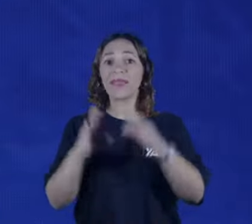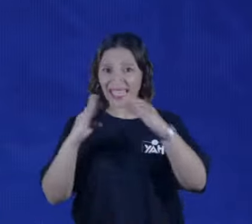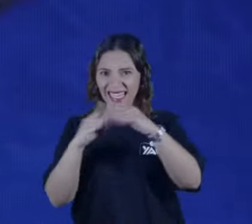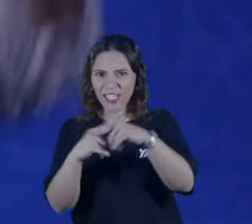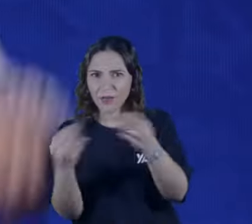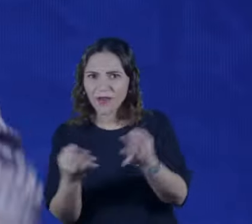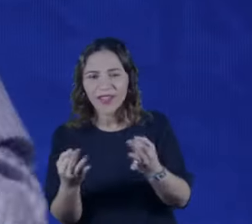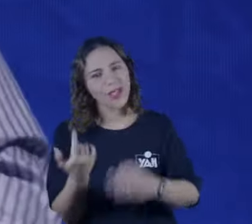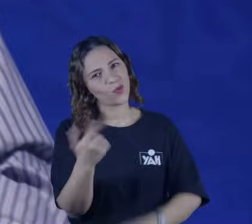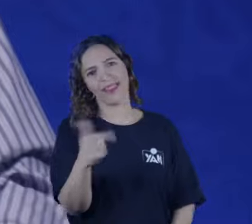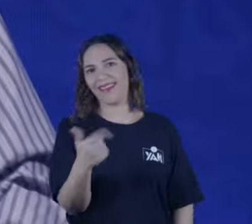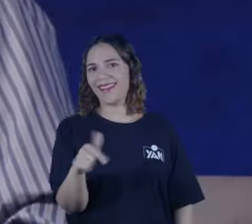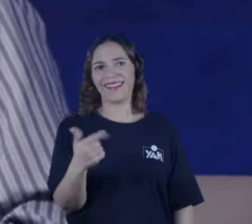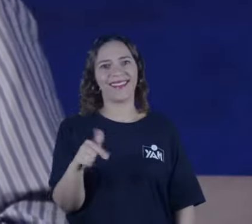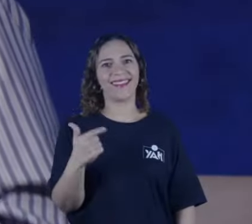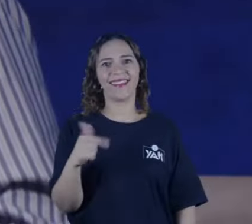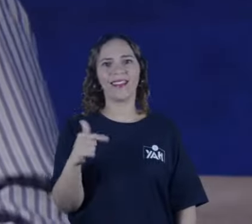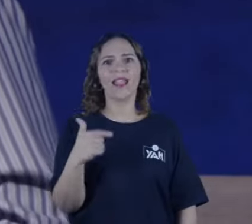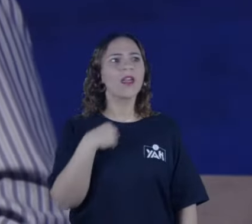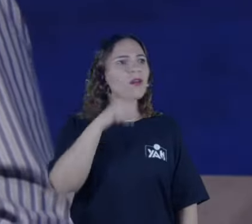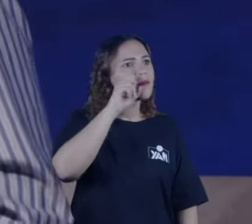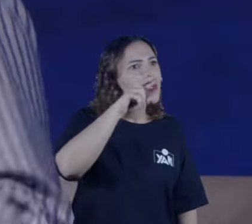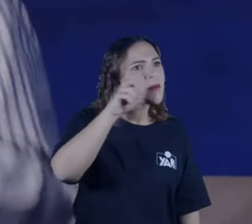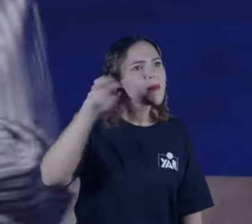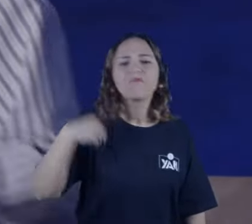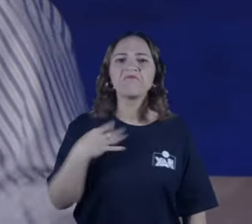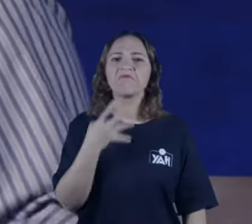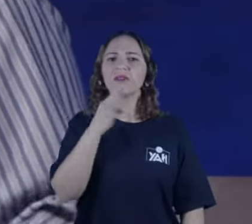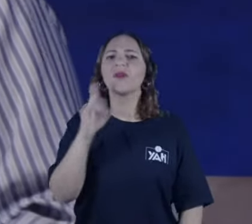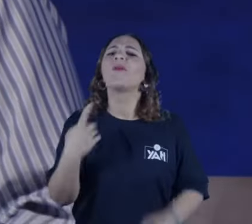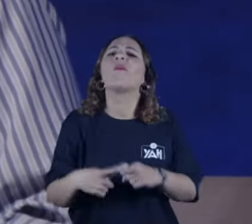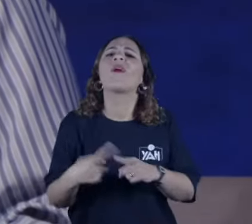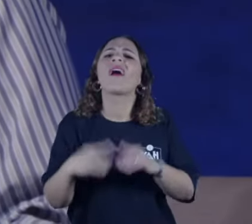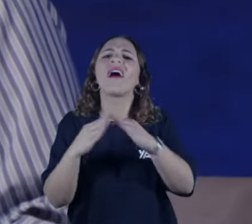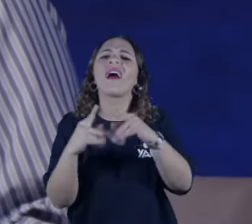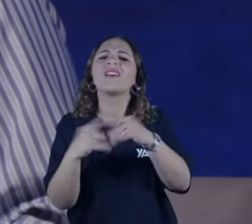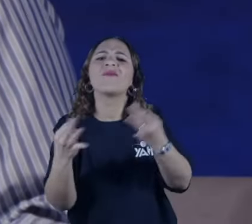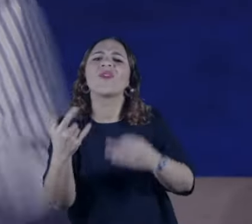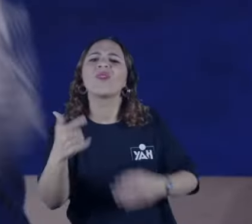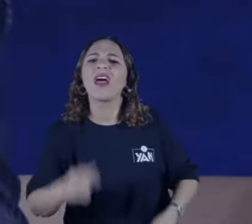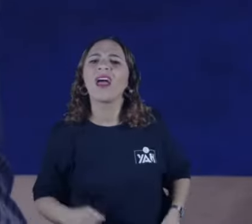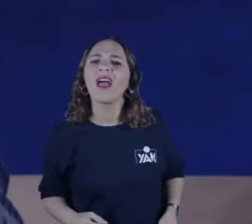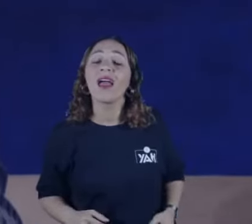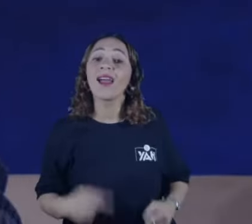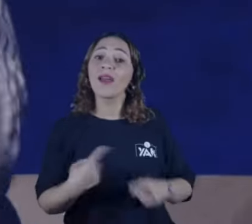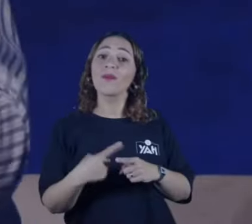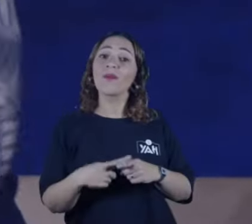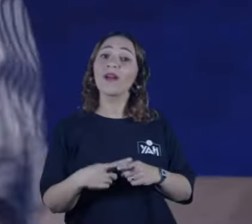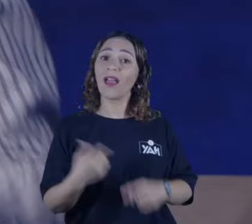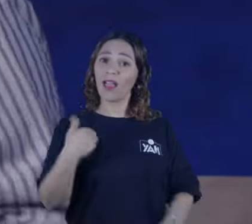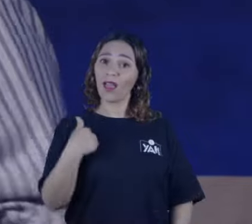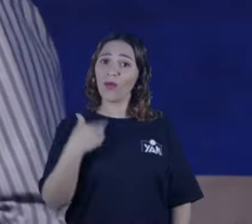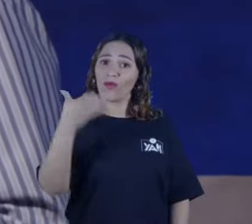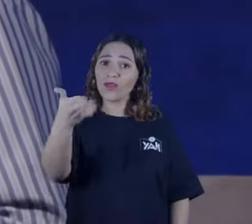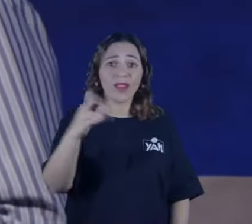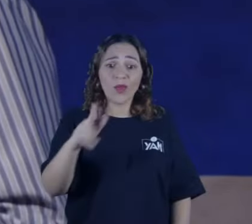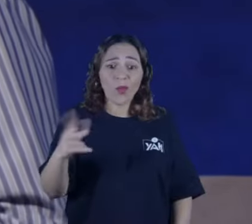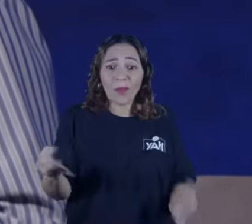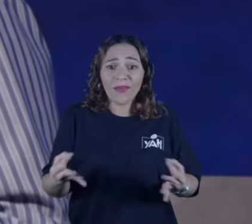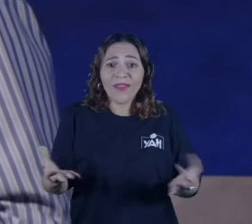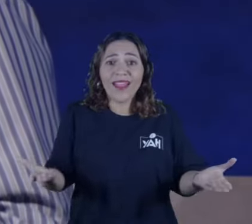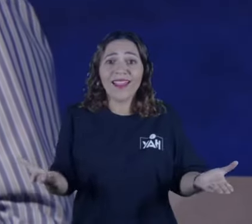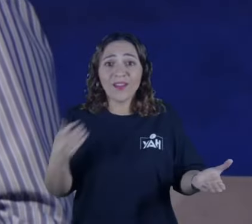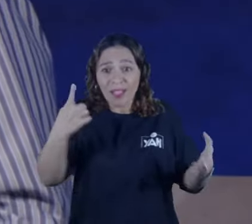perfeita? Não é. Eu não conheci nenhuma. Sabe por que ela não é perfeita? Porque você e eu não somos